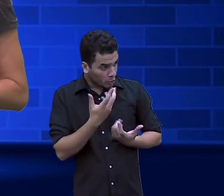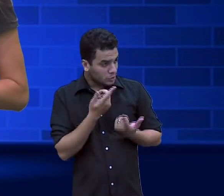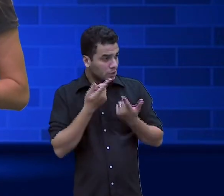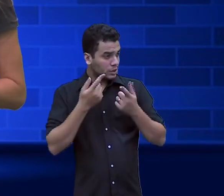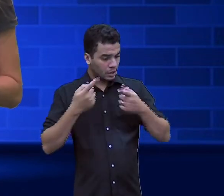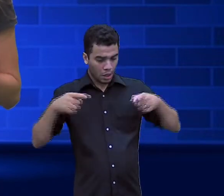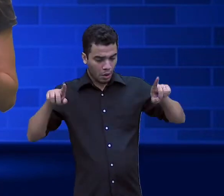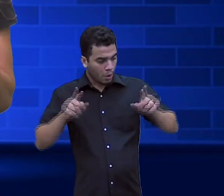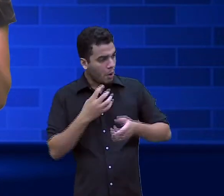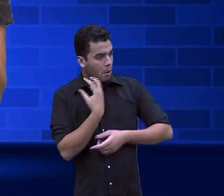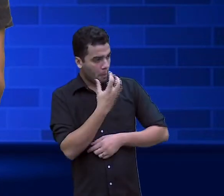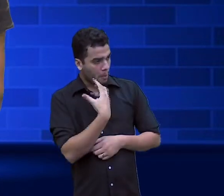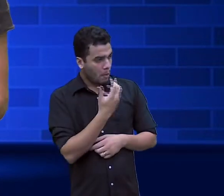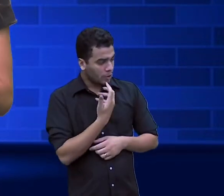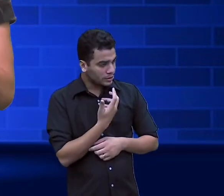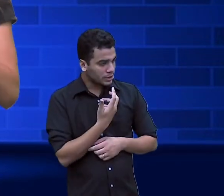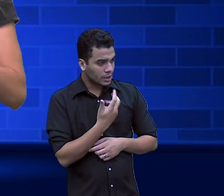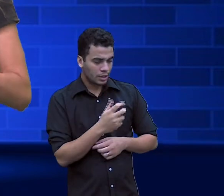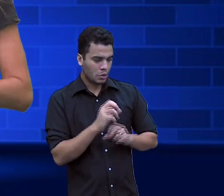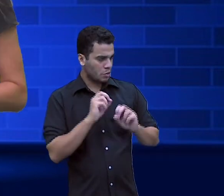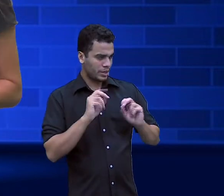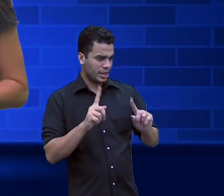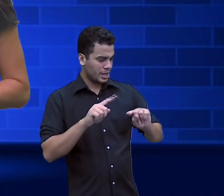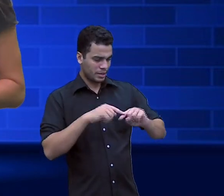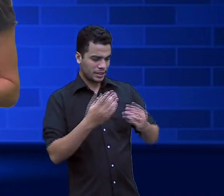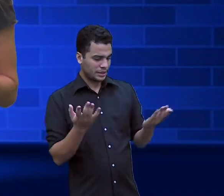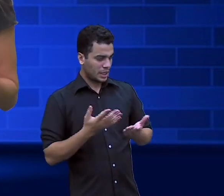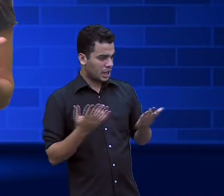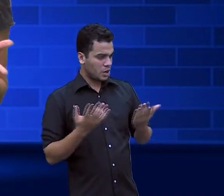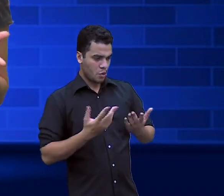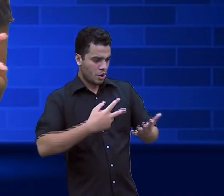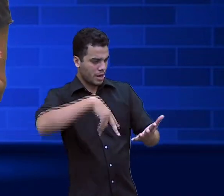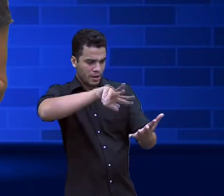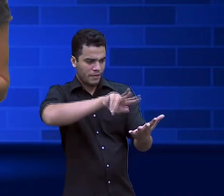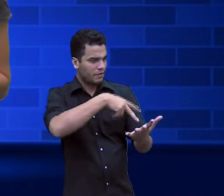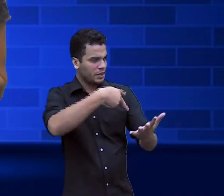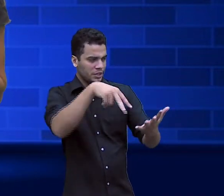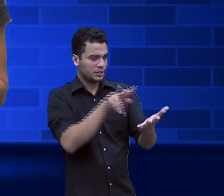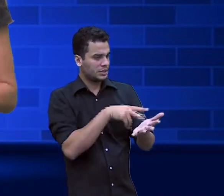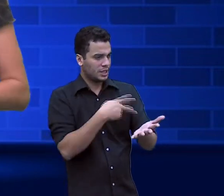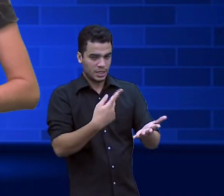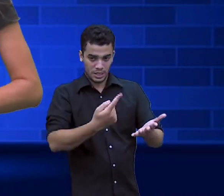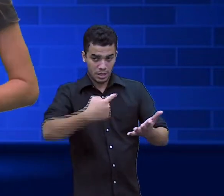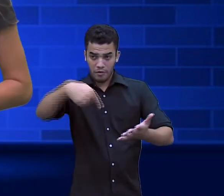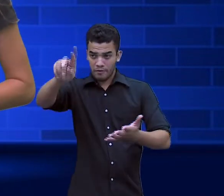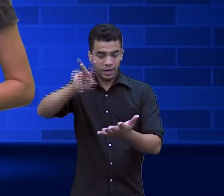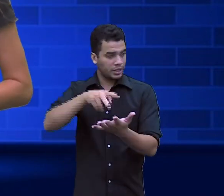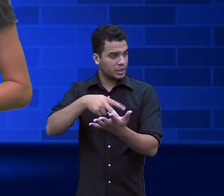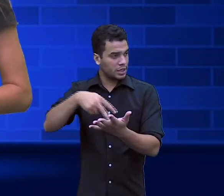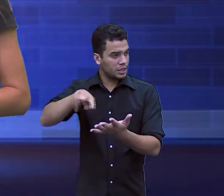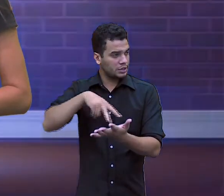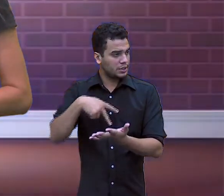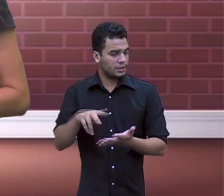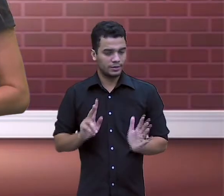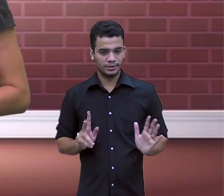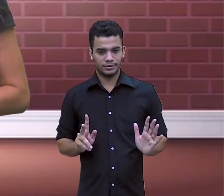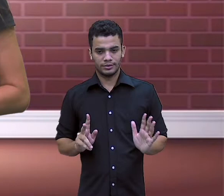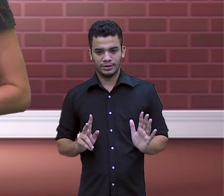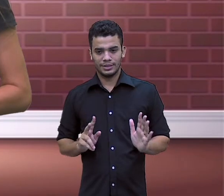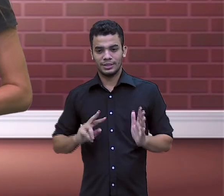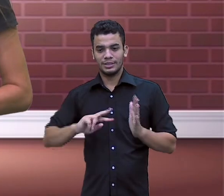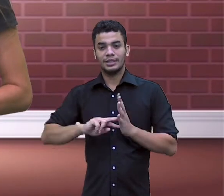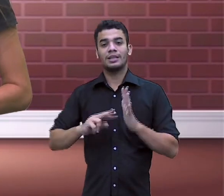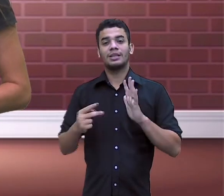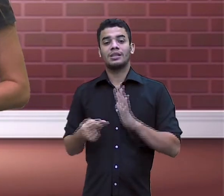verão? Agora dance no inverno. O que será que essa frase quer dizer?